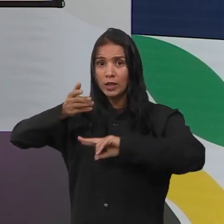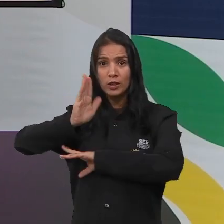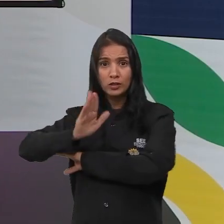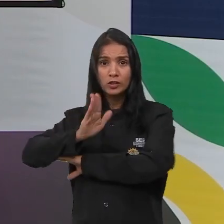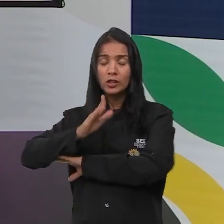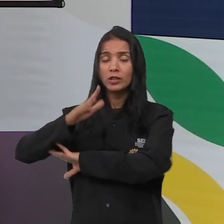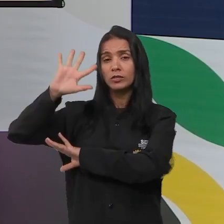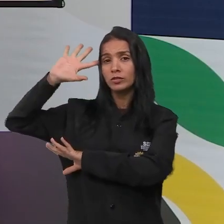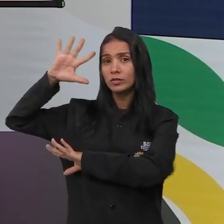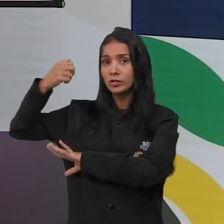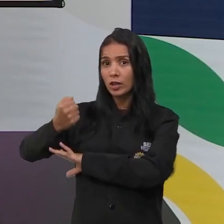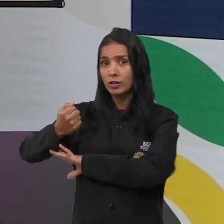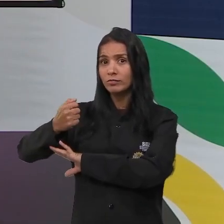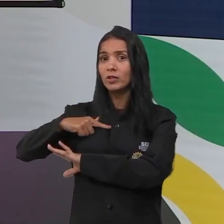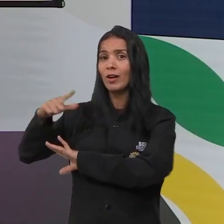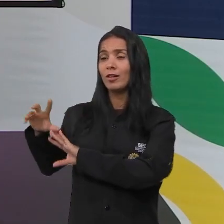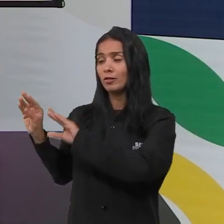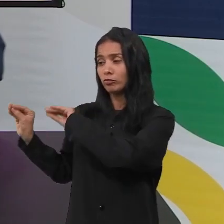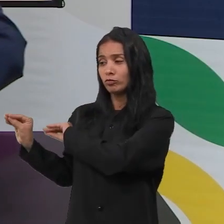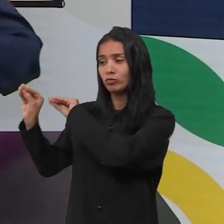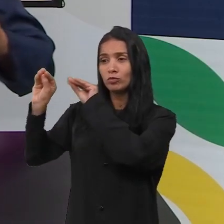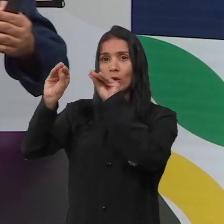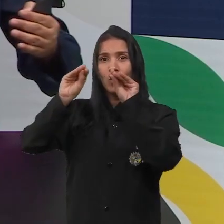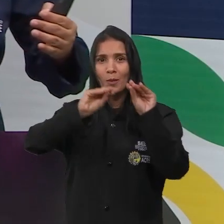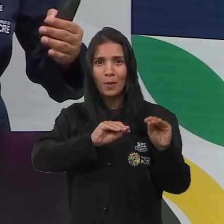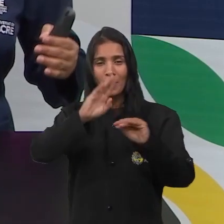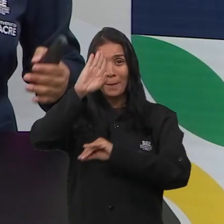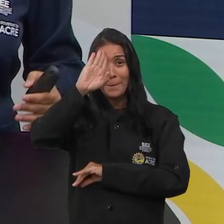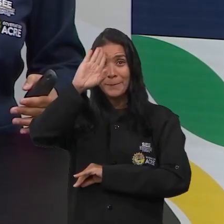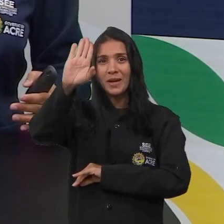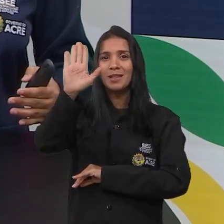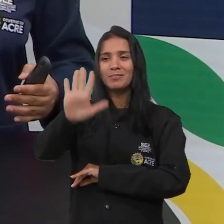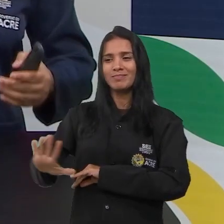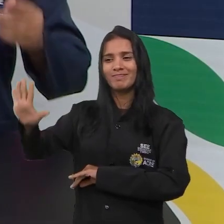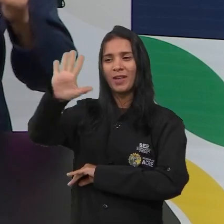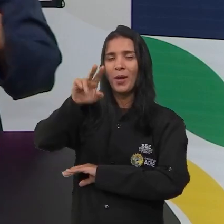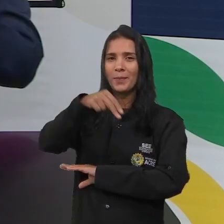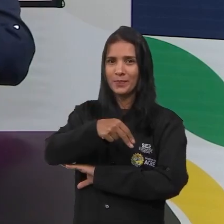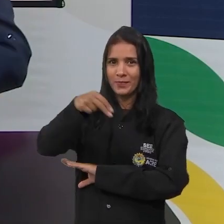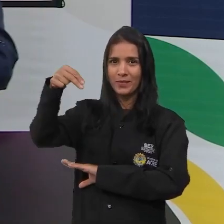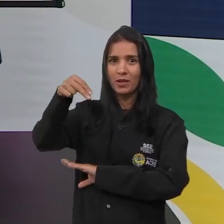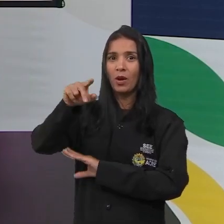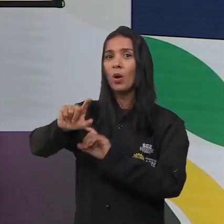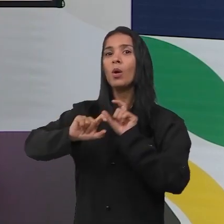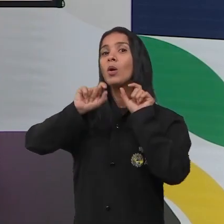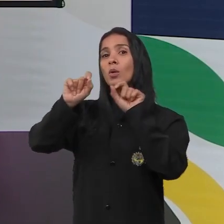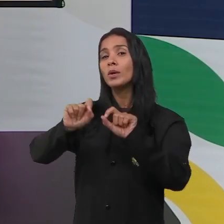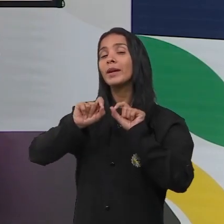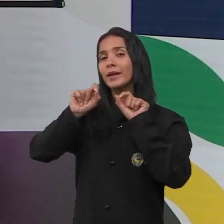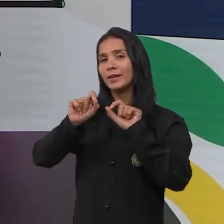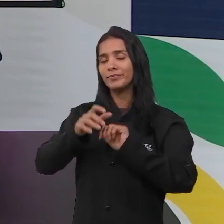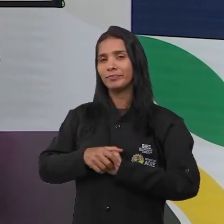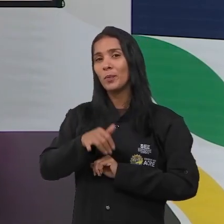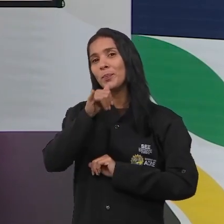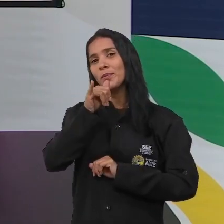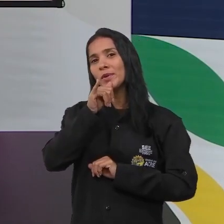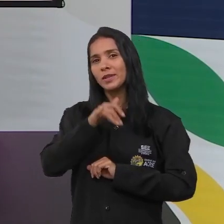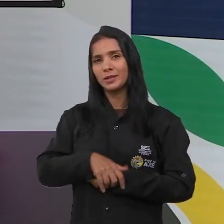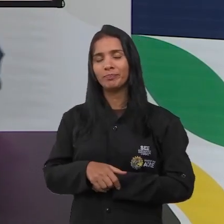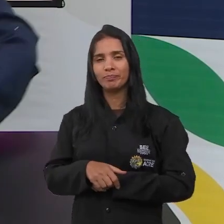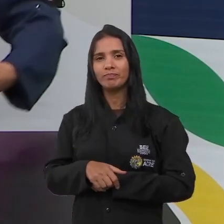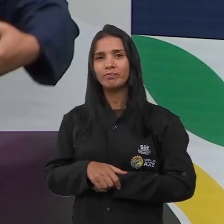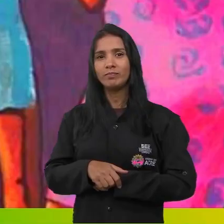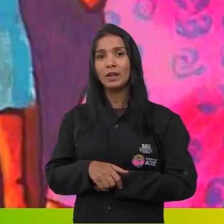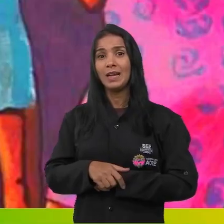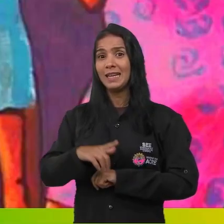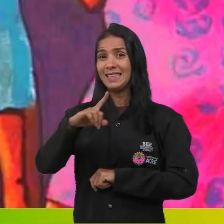migrantes vindo principalmente da região Nordeste. Aí o que aconteceu aqui? Como eu falei,